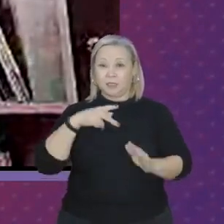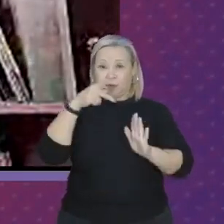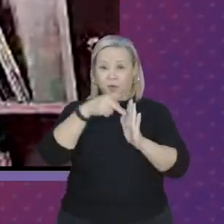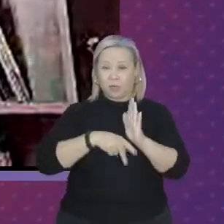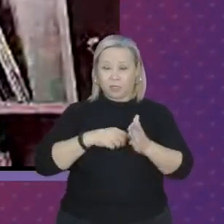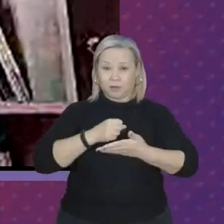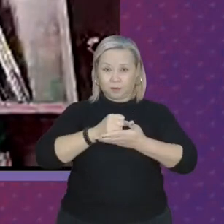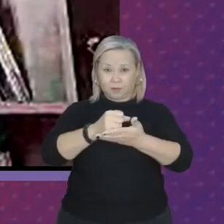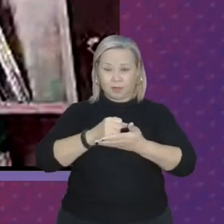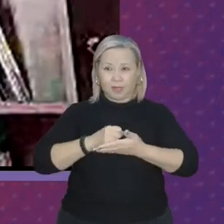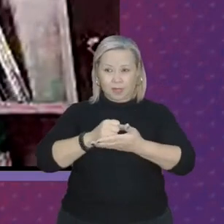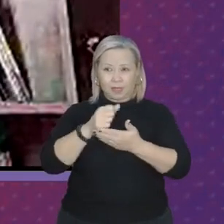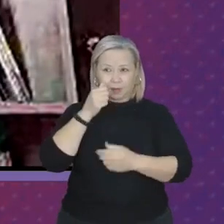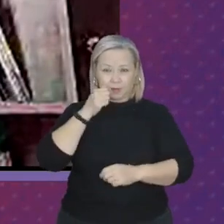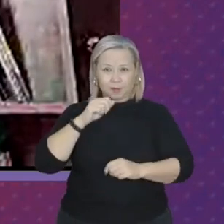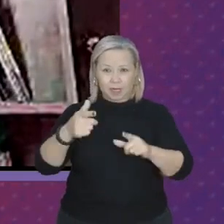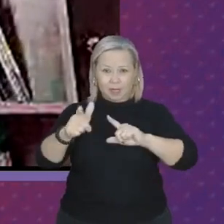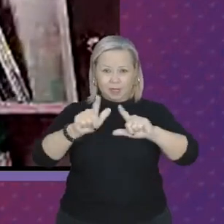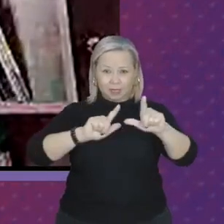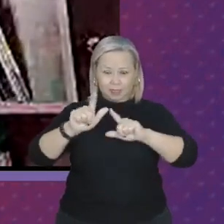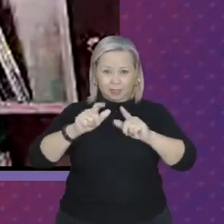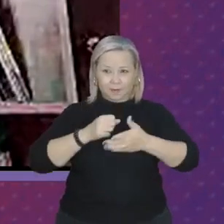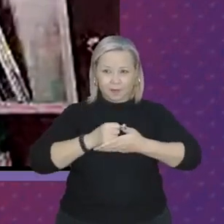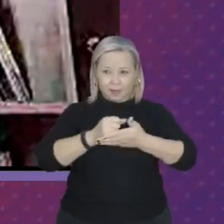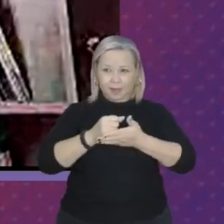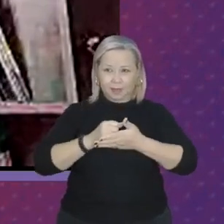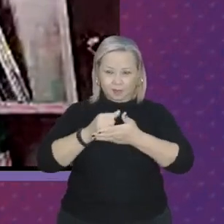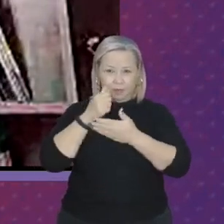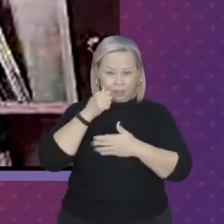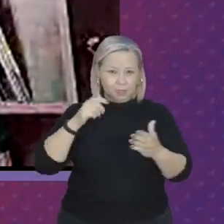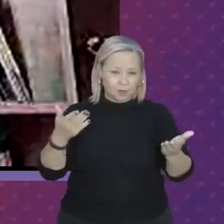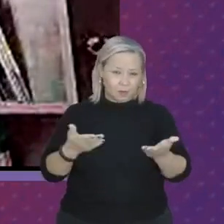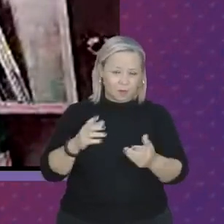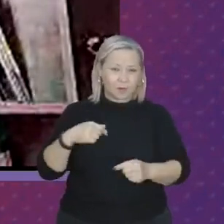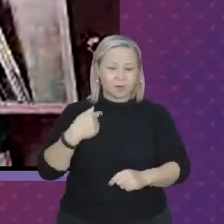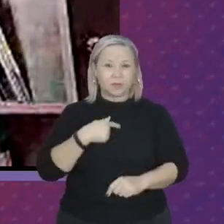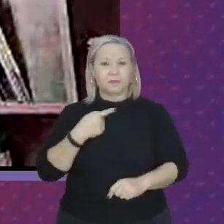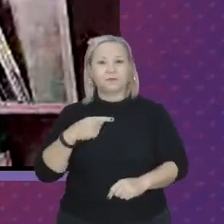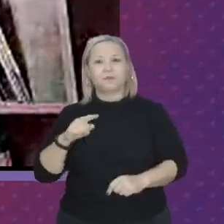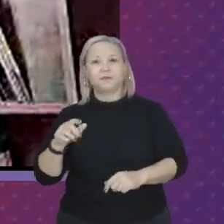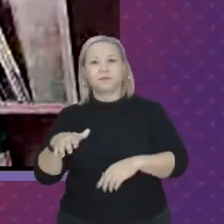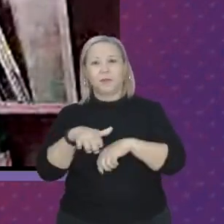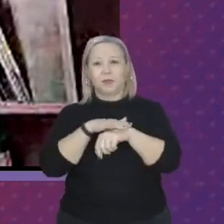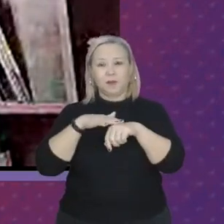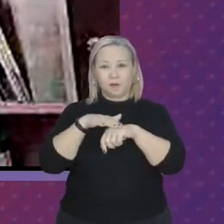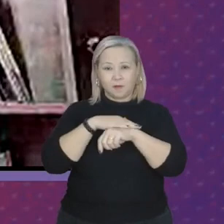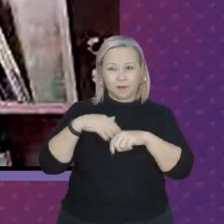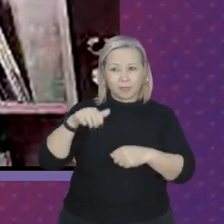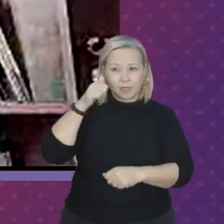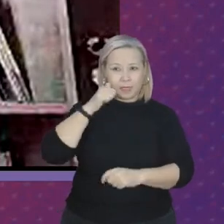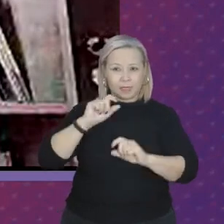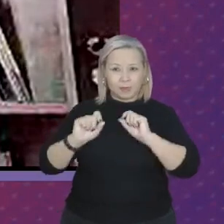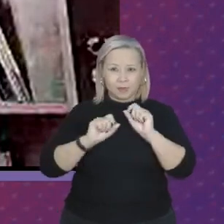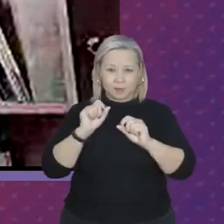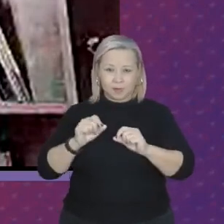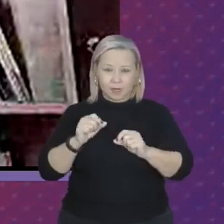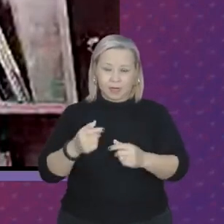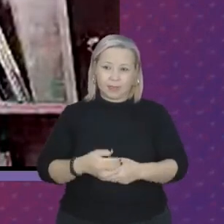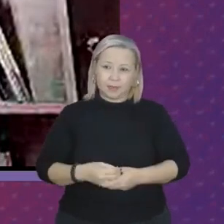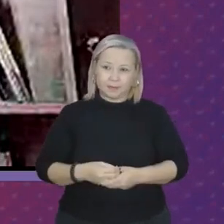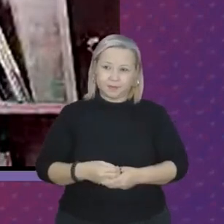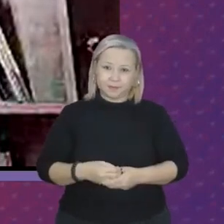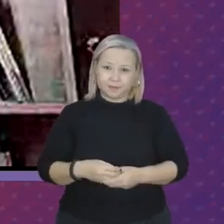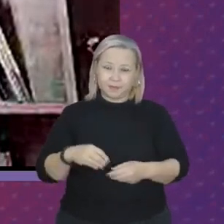Elas, da TV Elas por Elas. E hoje a gente vai conversar sobre mulheres jovens. Eu sou a